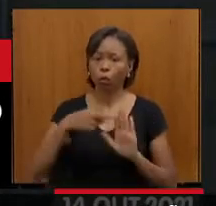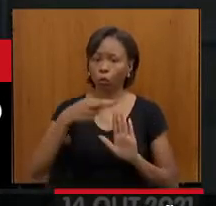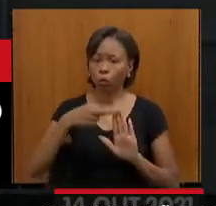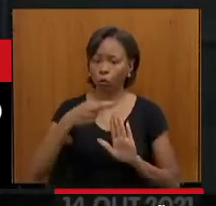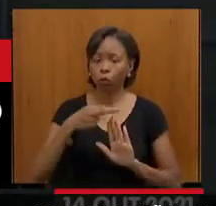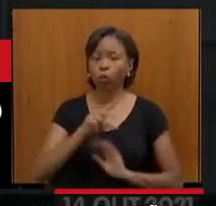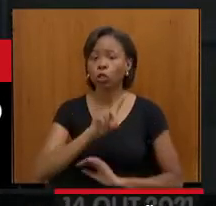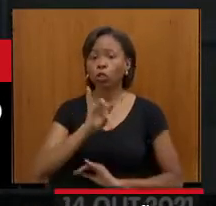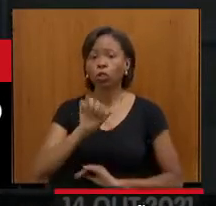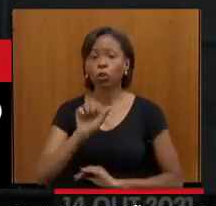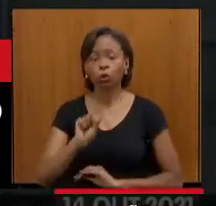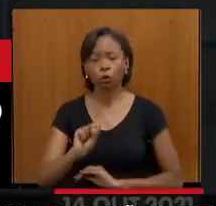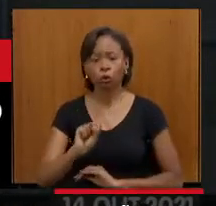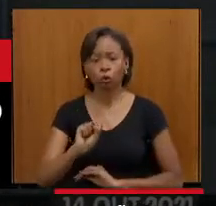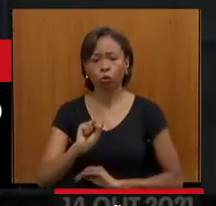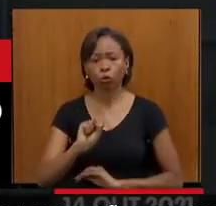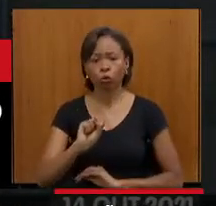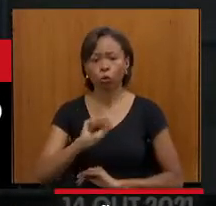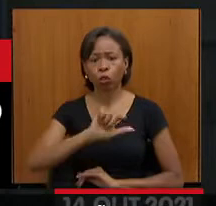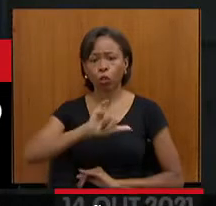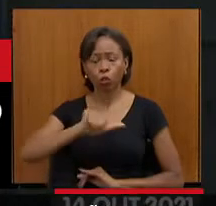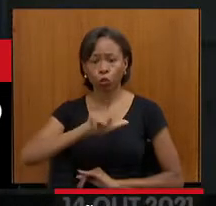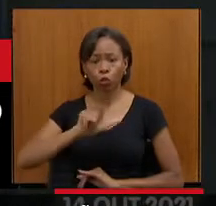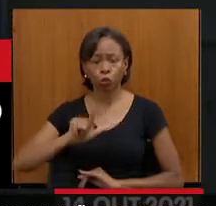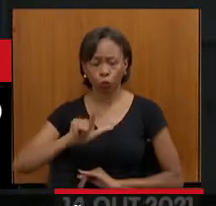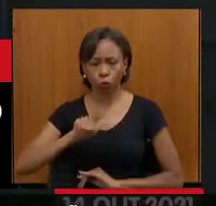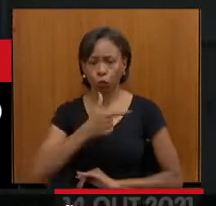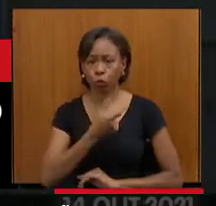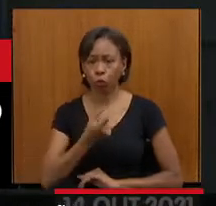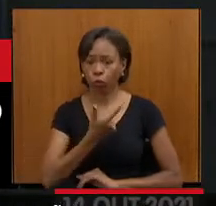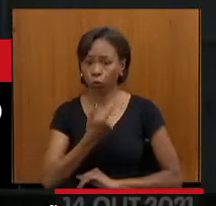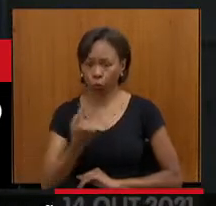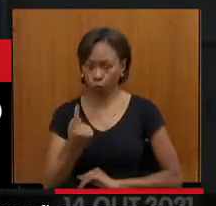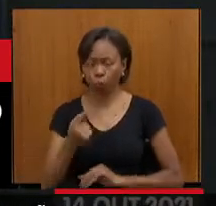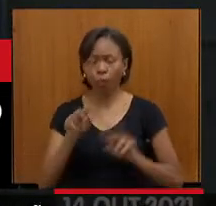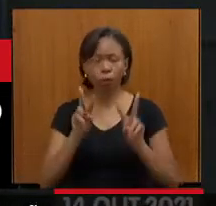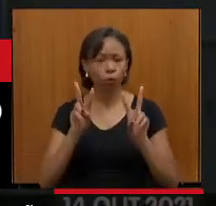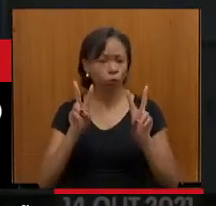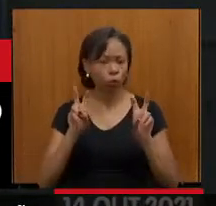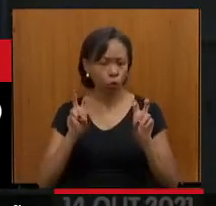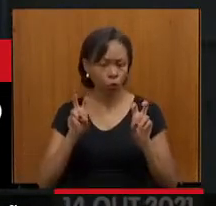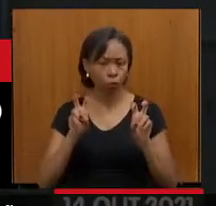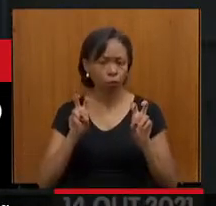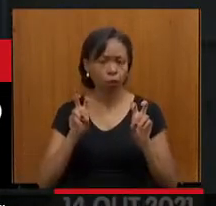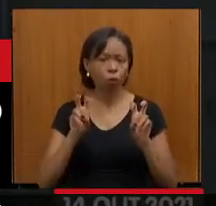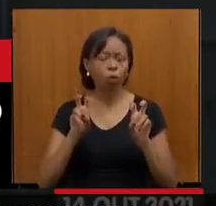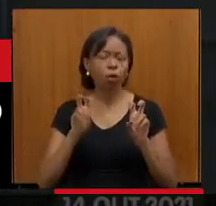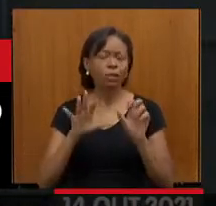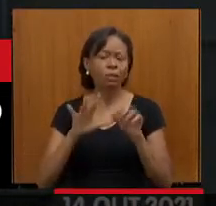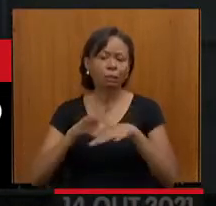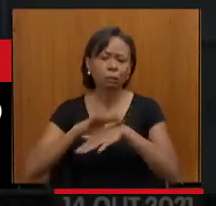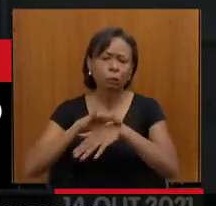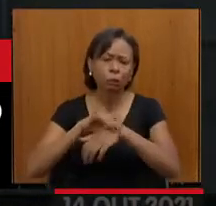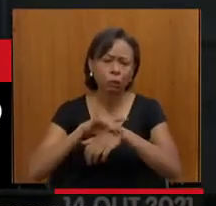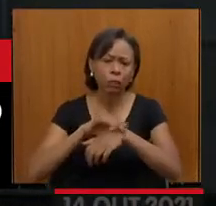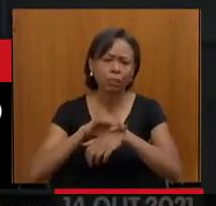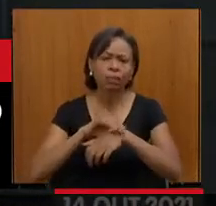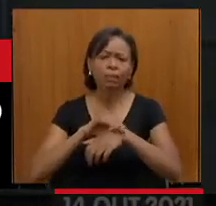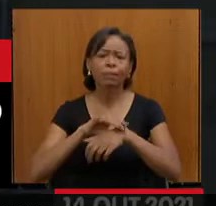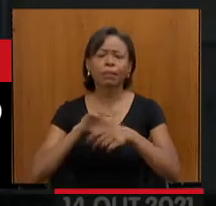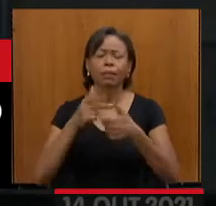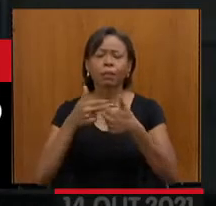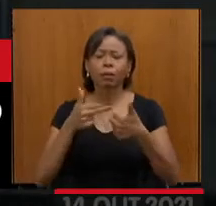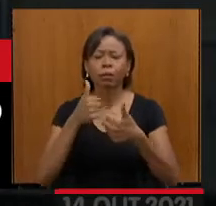2021 sobre mortalidade e morbidade materna evitáveis e direitos humanos, na